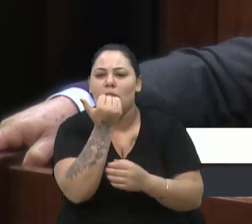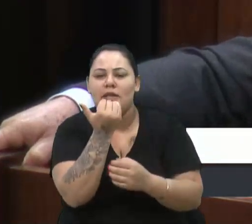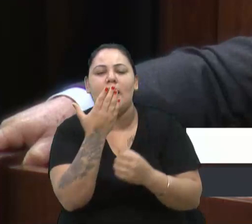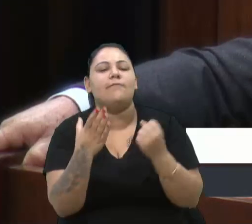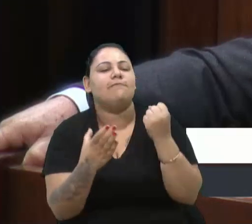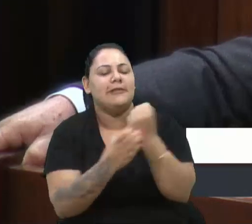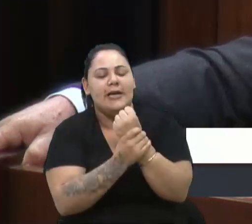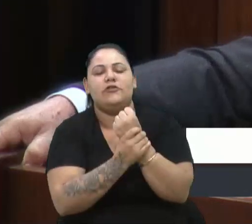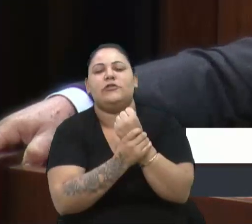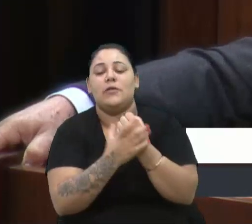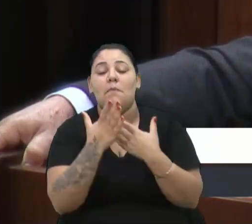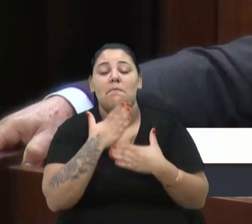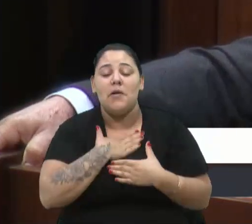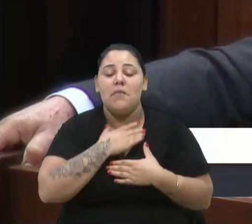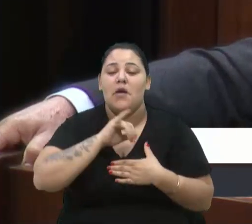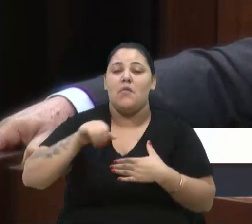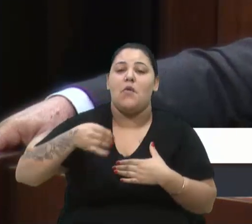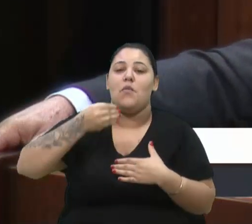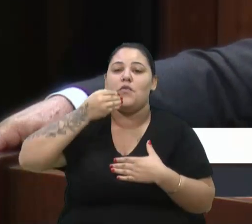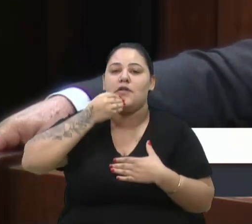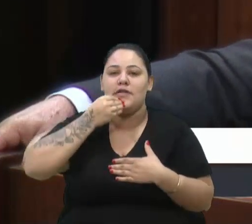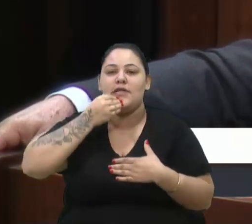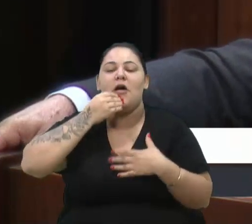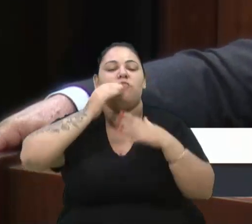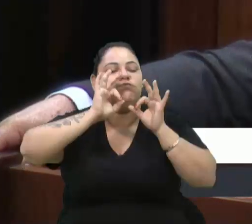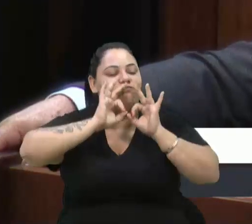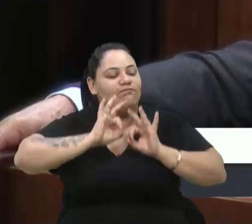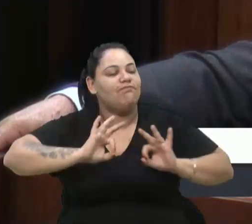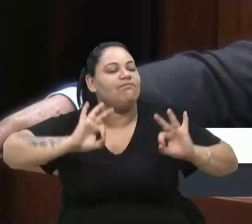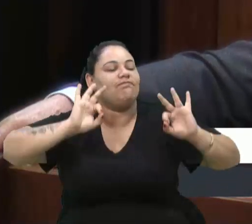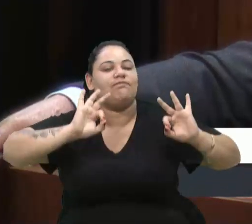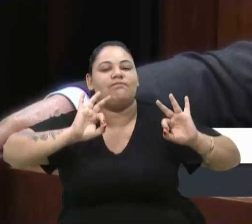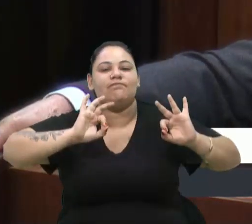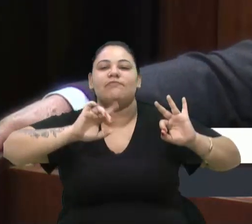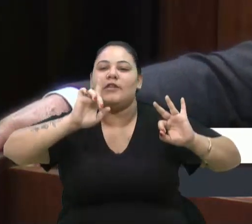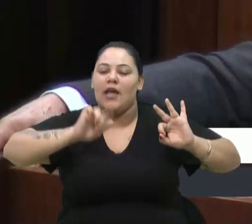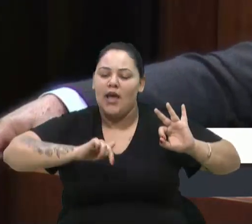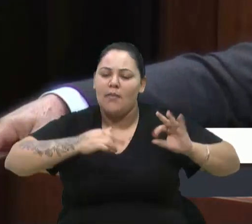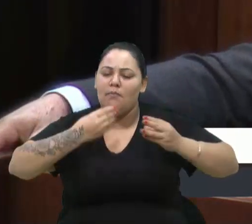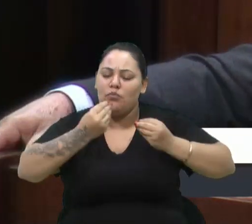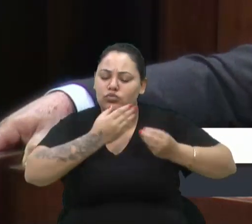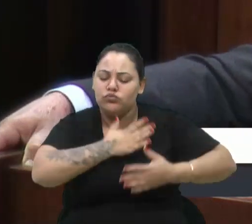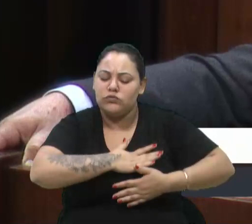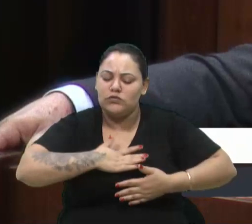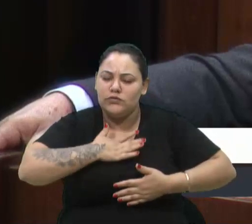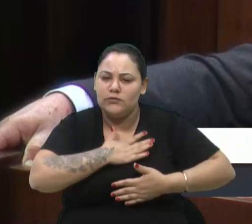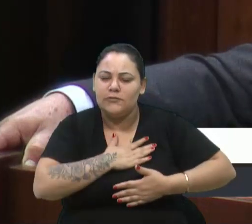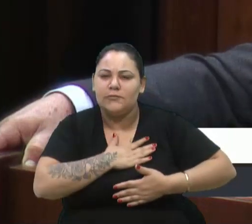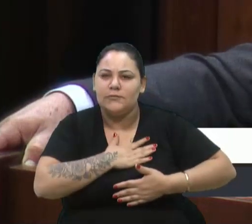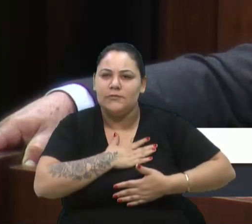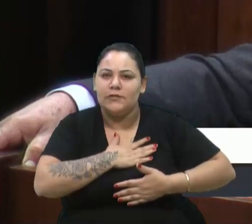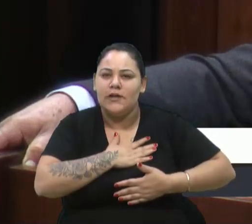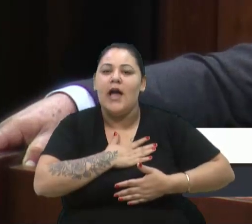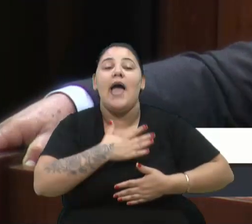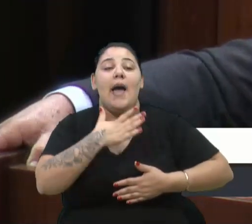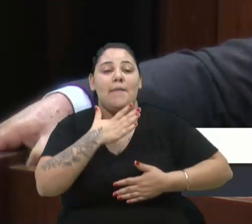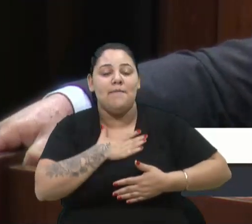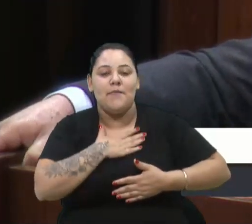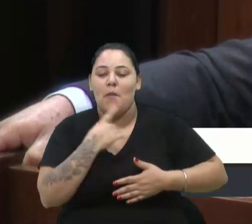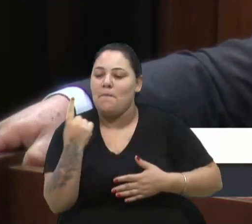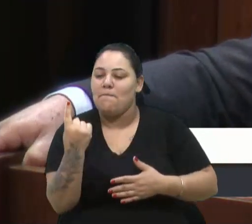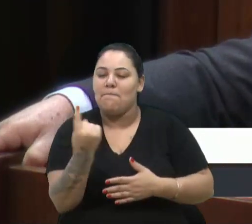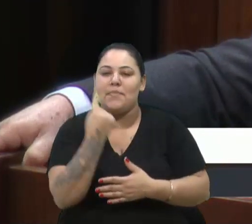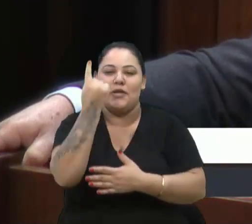para mim é uma oportunidade ímpar é muito gratificante poder estar aqui a minha bandeira número 1 da preocupação